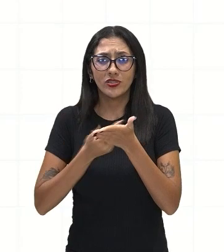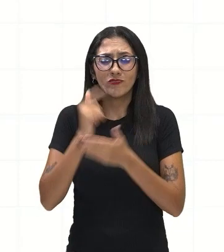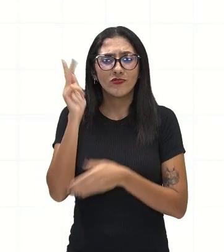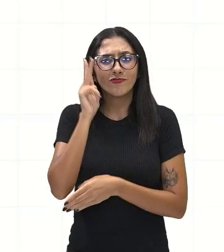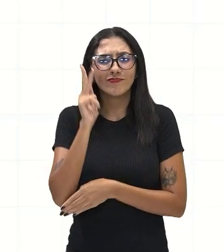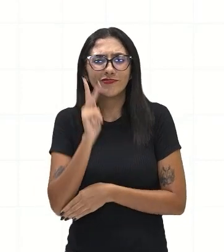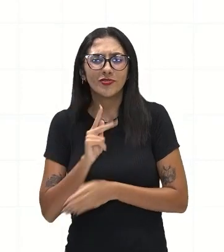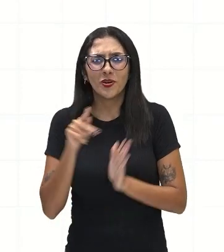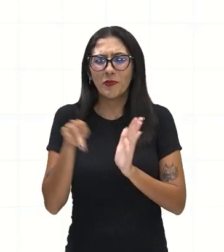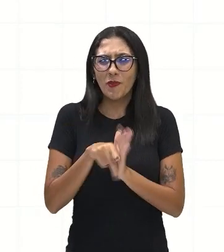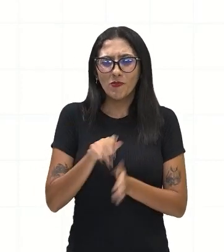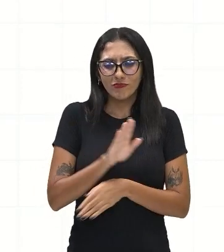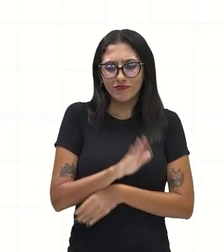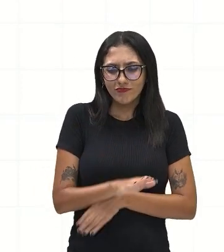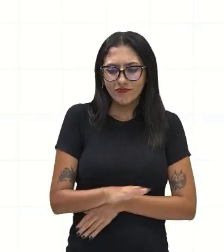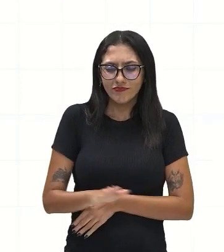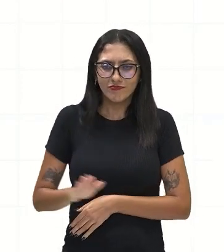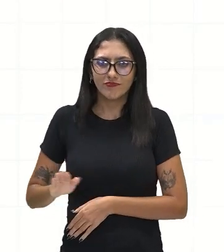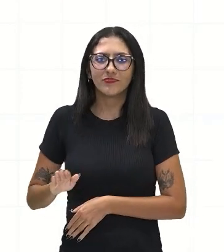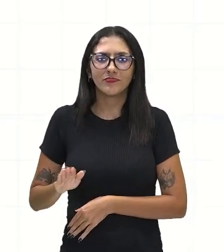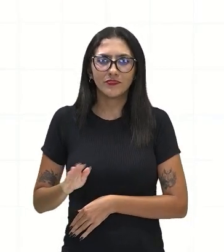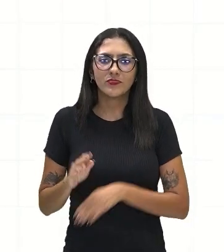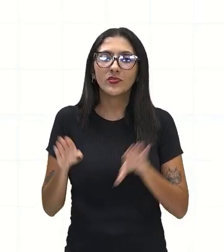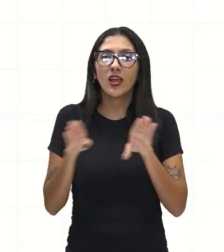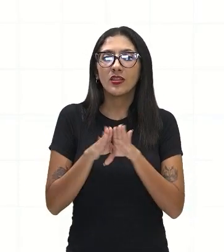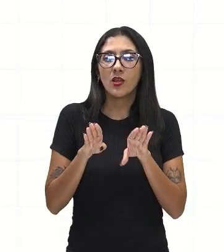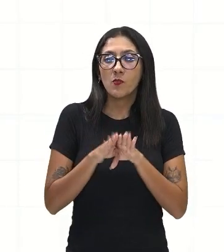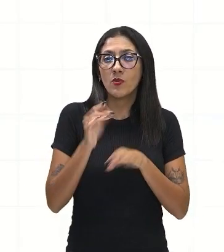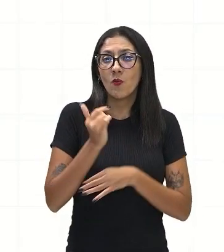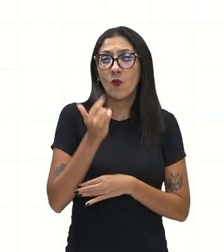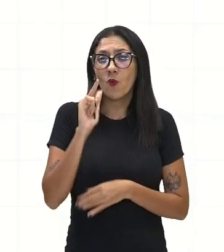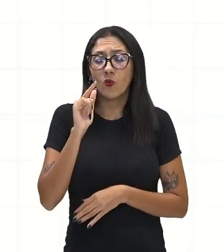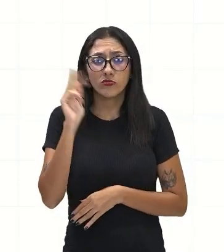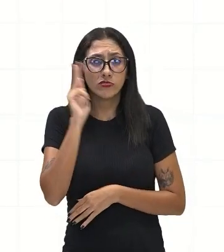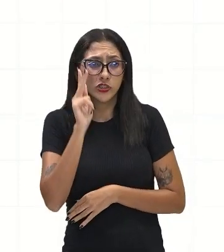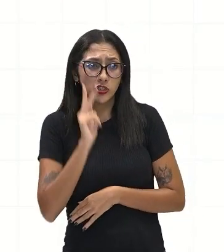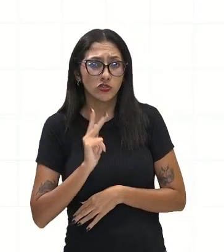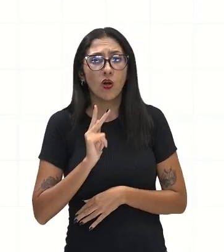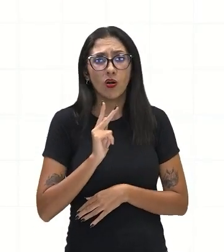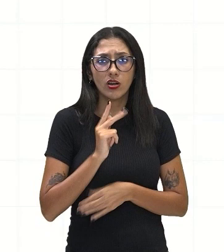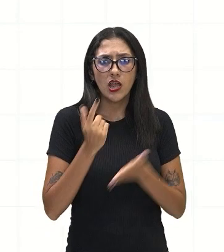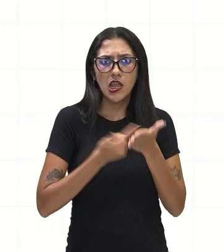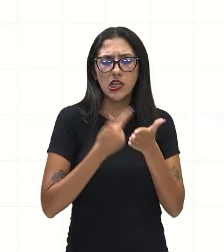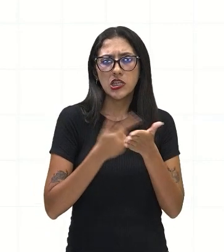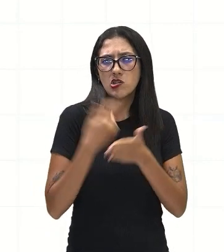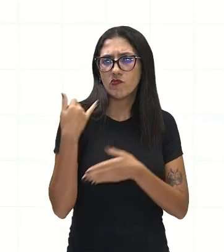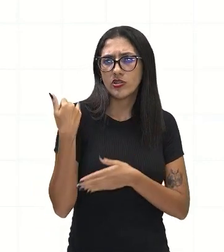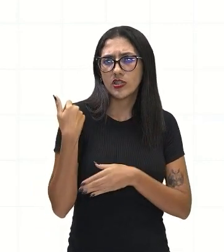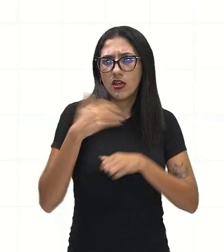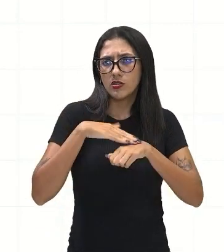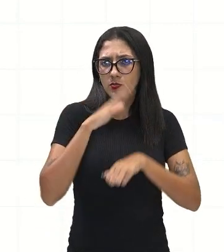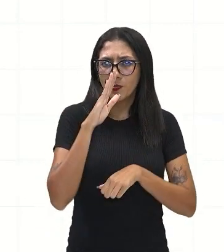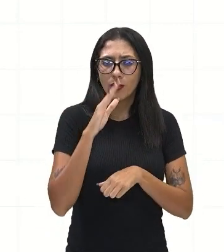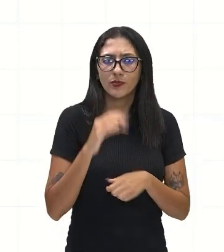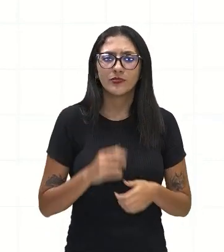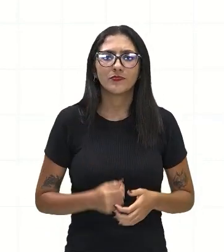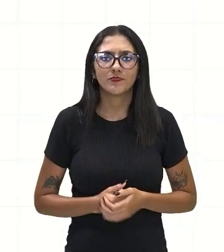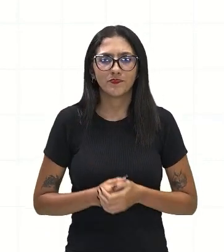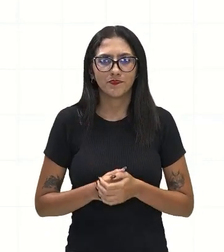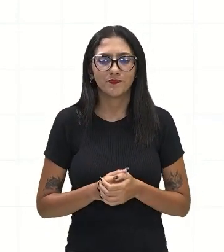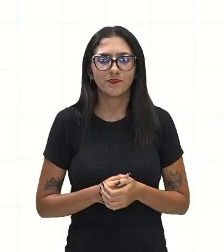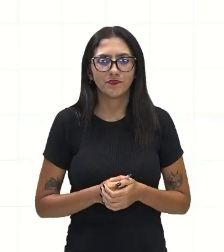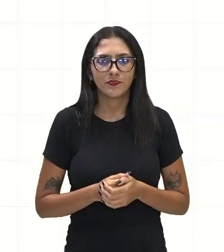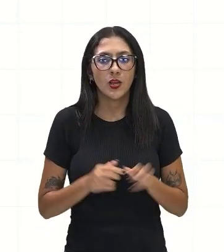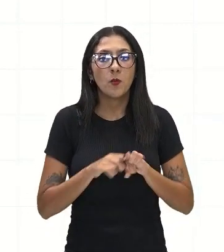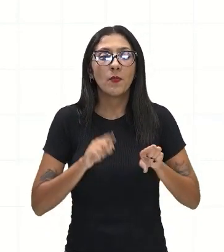histórias infantis e também leu histórias para adultos. Aí ela diz aqui, mas estes não